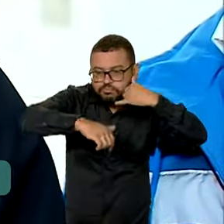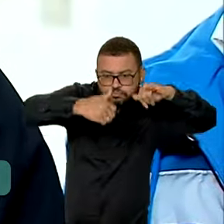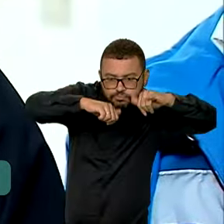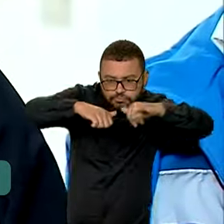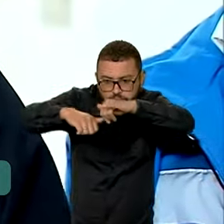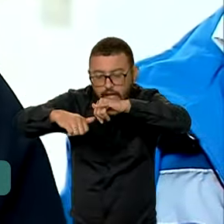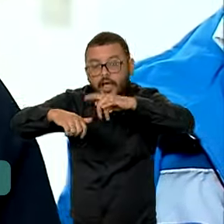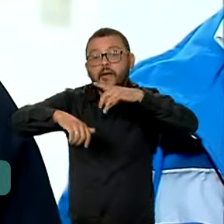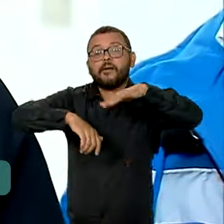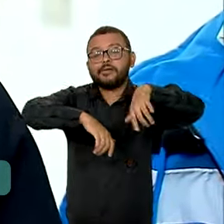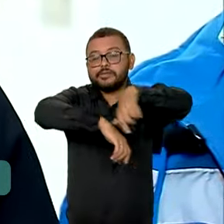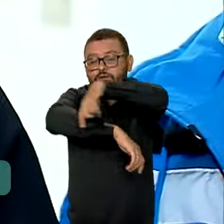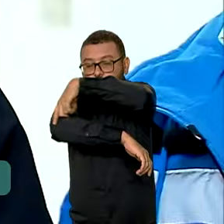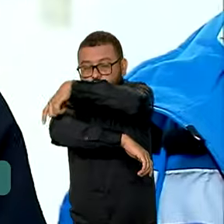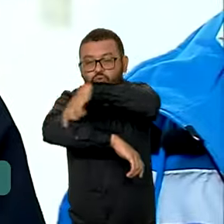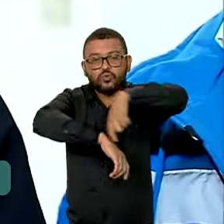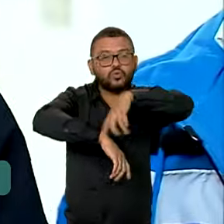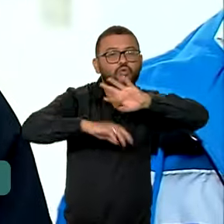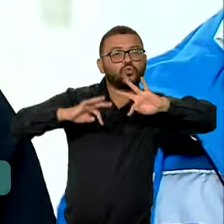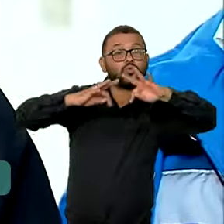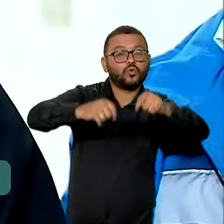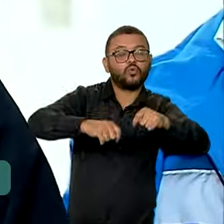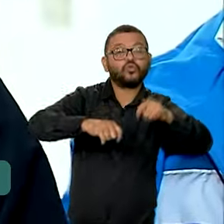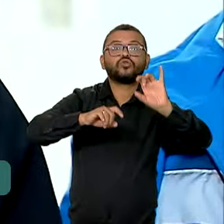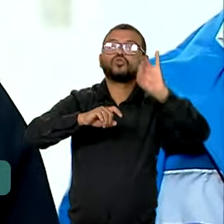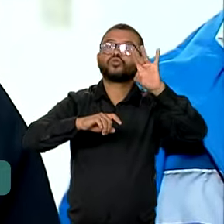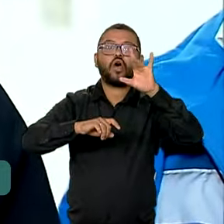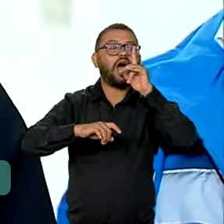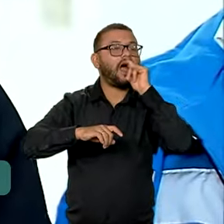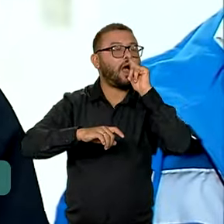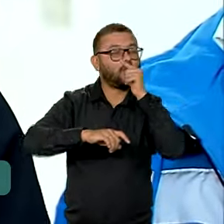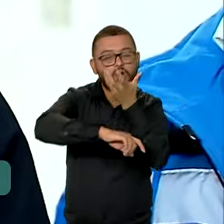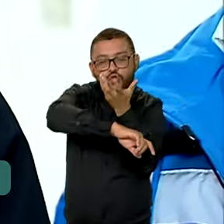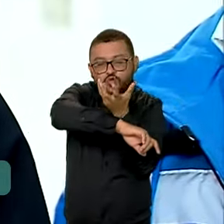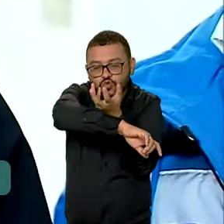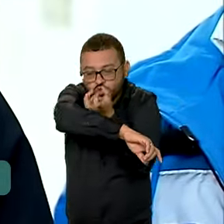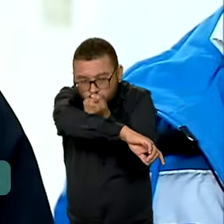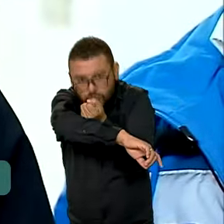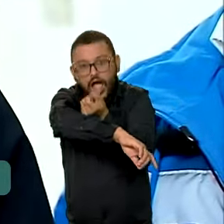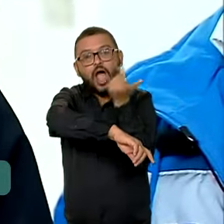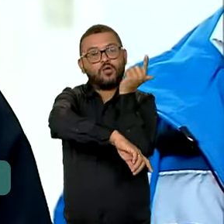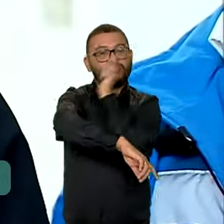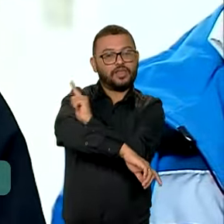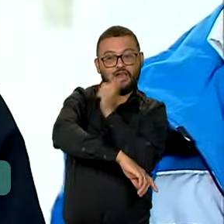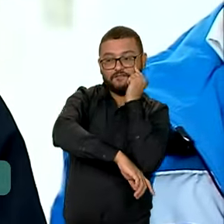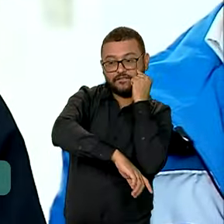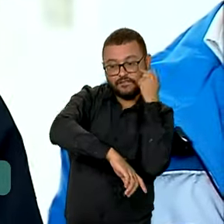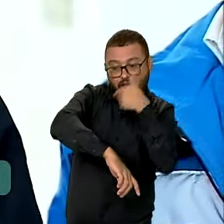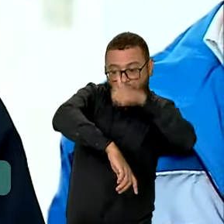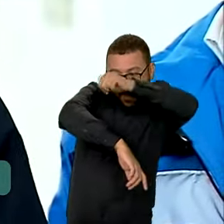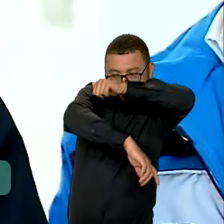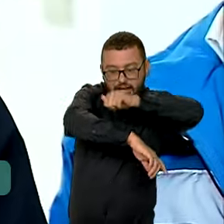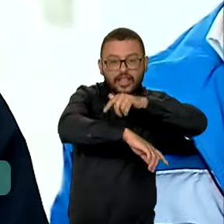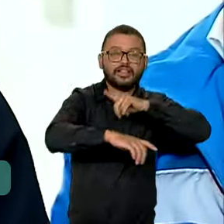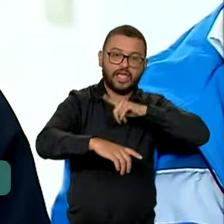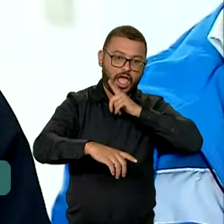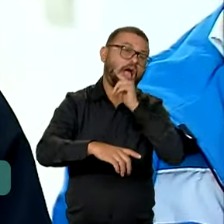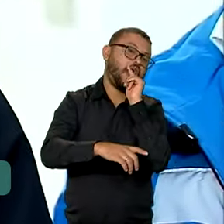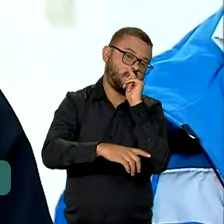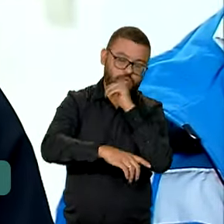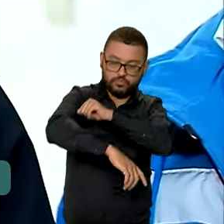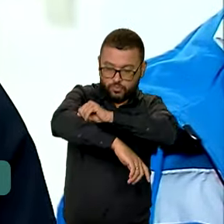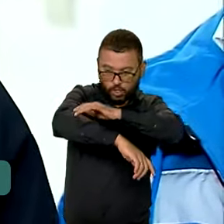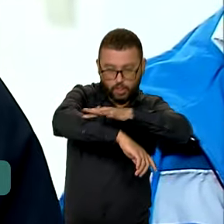E essas sondagens só vão poder ser feitas totalmente quando a água baixar E nós temos ainda partes da pista do aeroporto